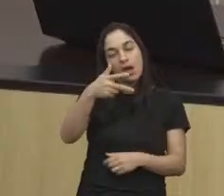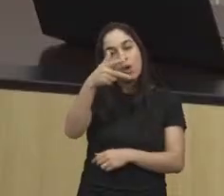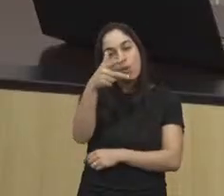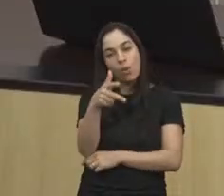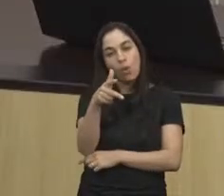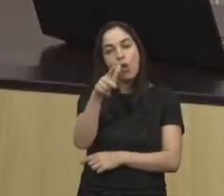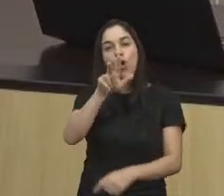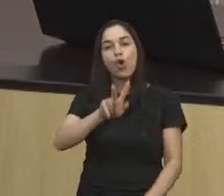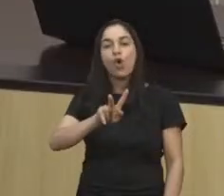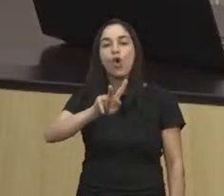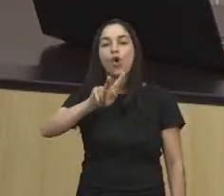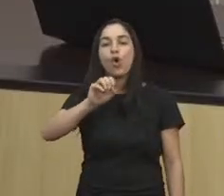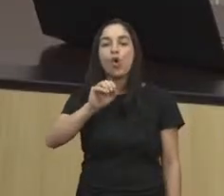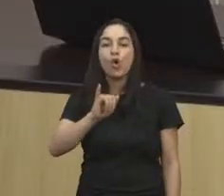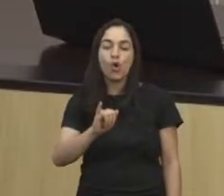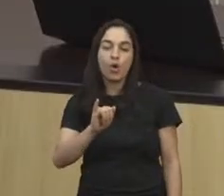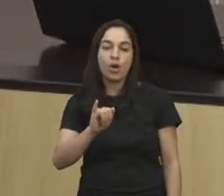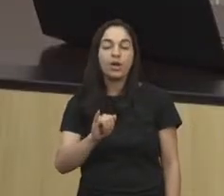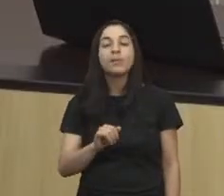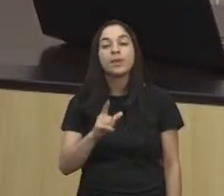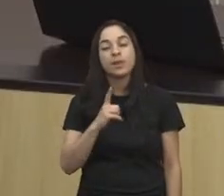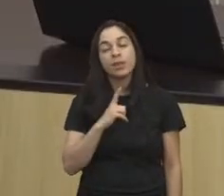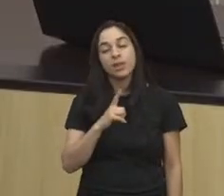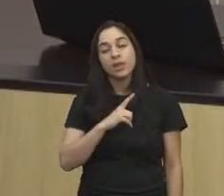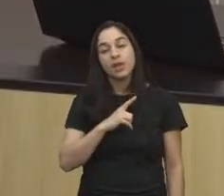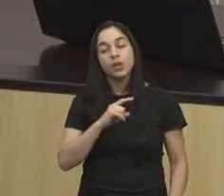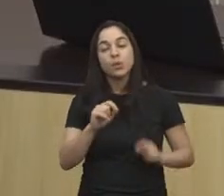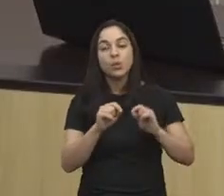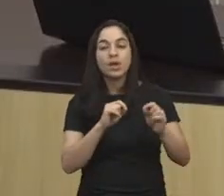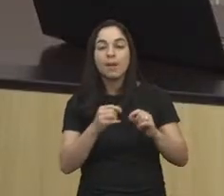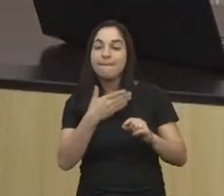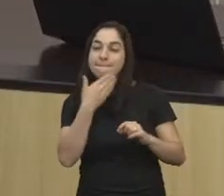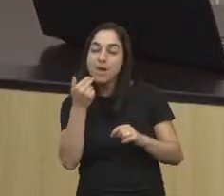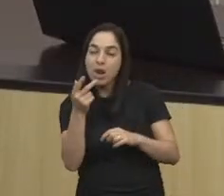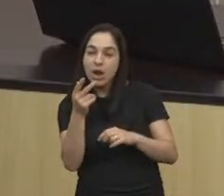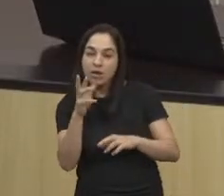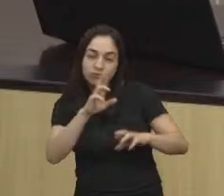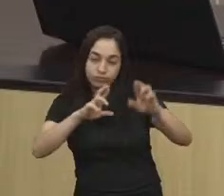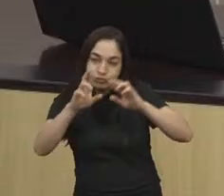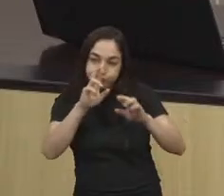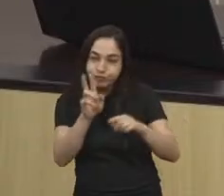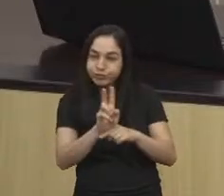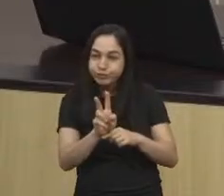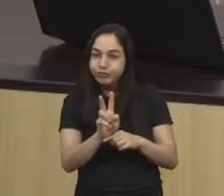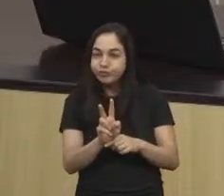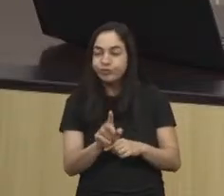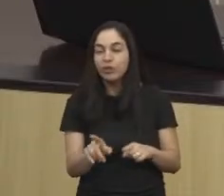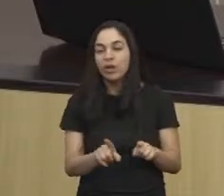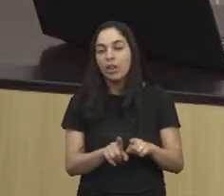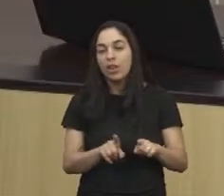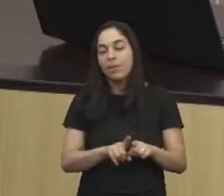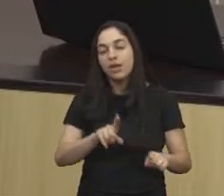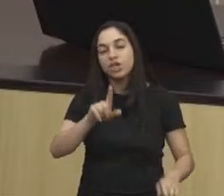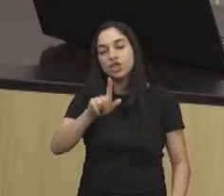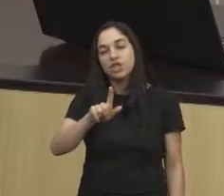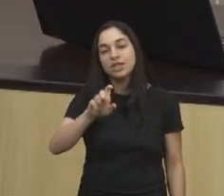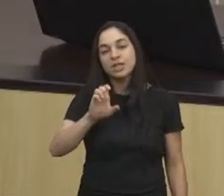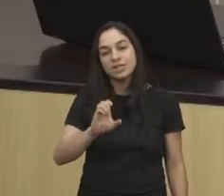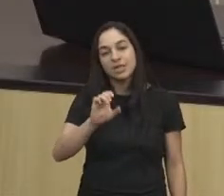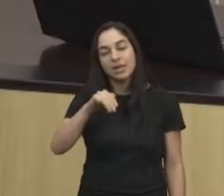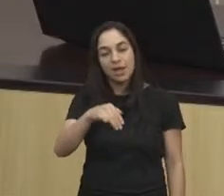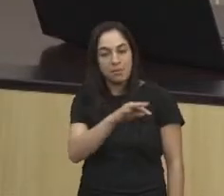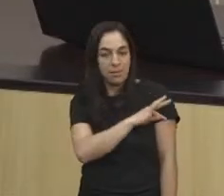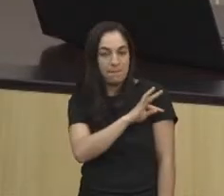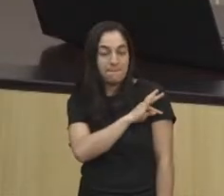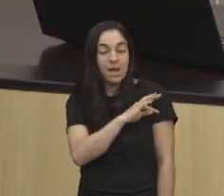gente reforçar esse aspecto da câmera para reforçar esse monitoramento, Gustavo. E também a questão da GCM também. Eu sei